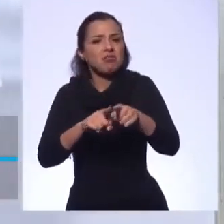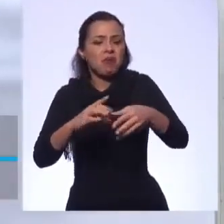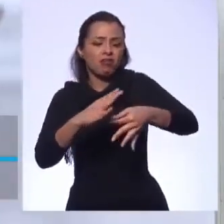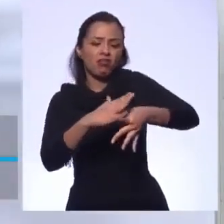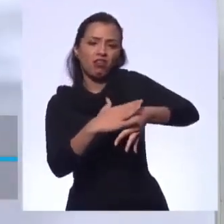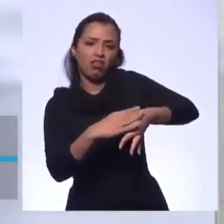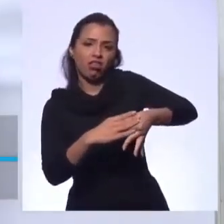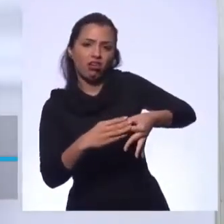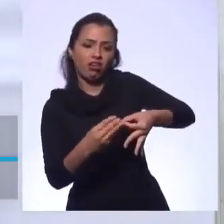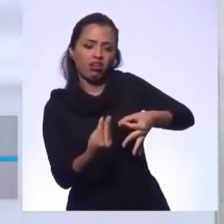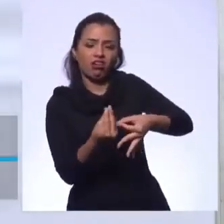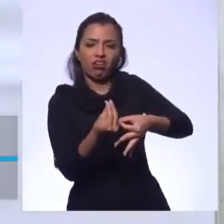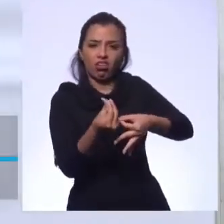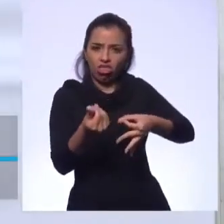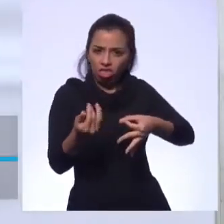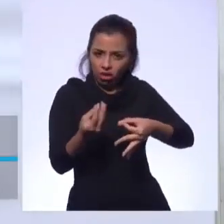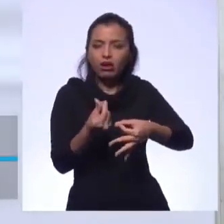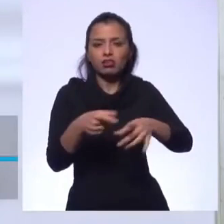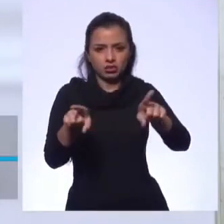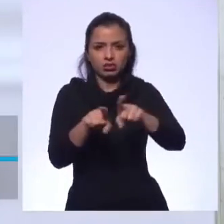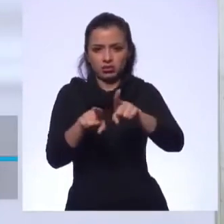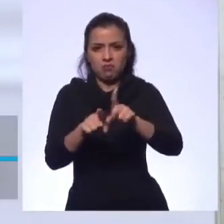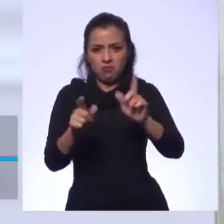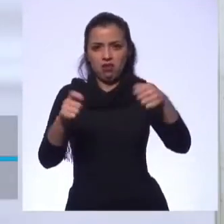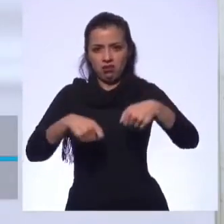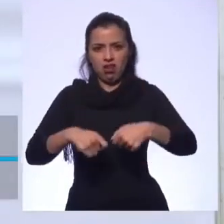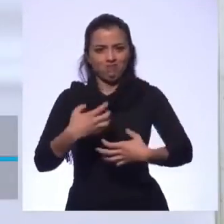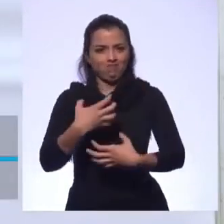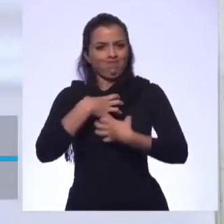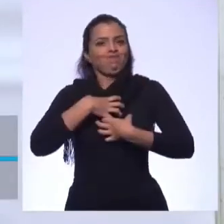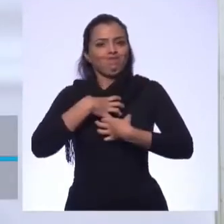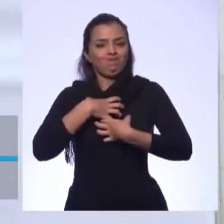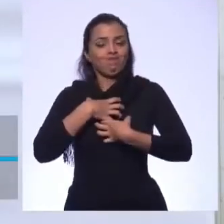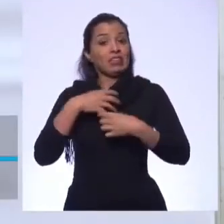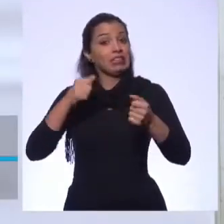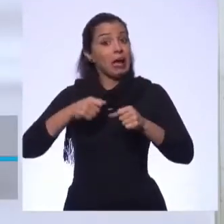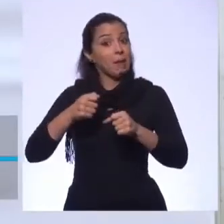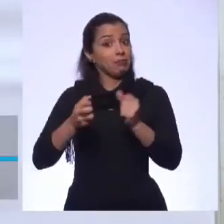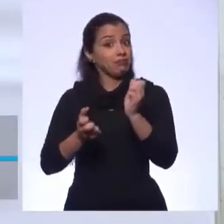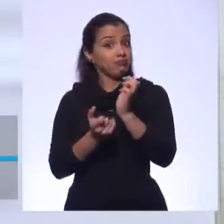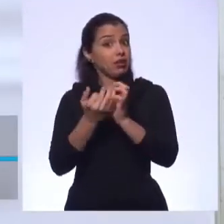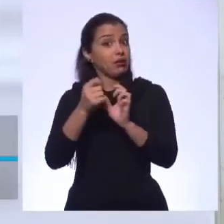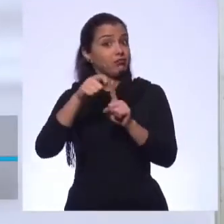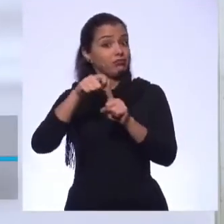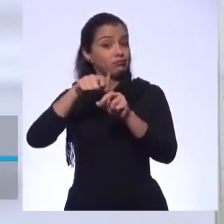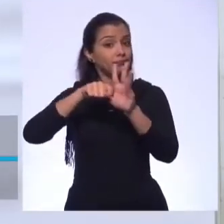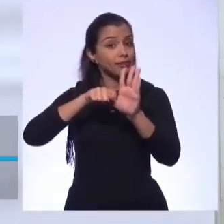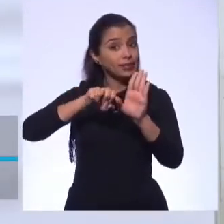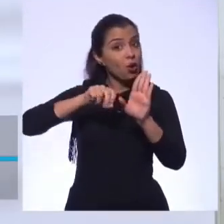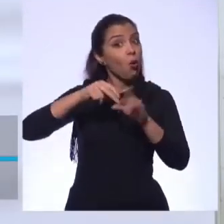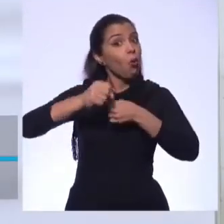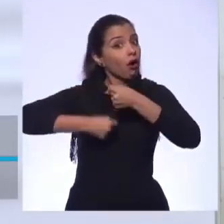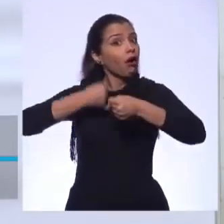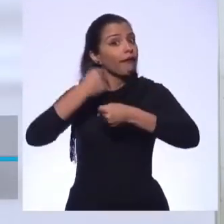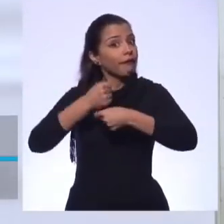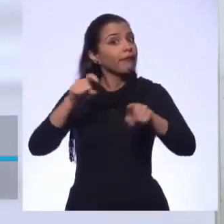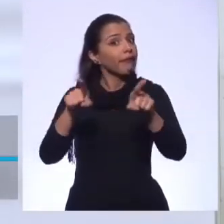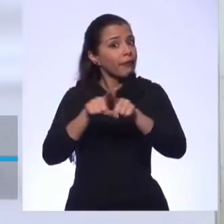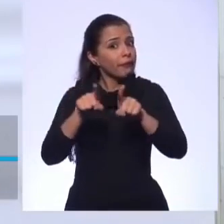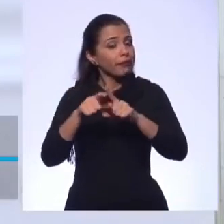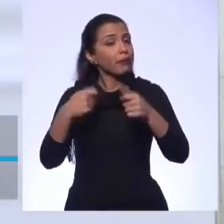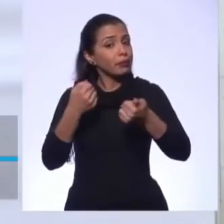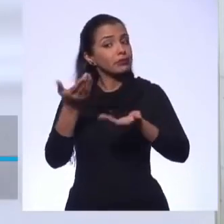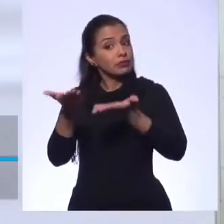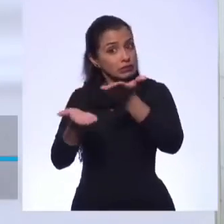corrimento, né? Secreções, etc. e tal. E pode durar de meses a anos, tá? Se não for tratada, tá bem? E